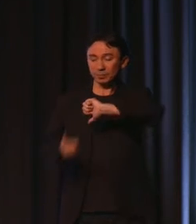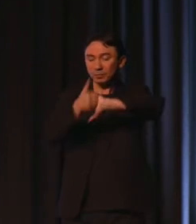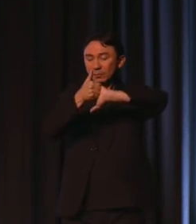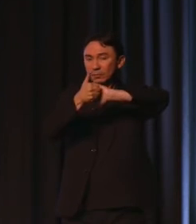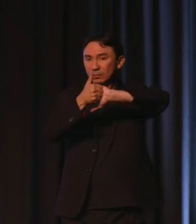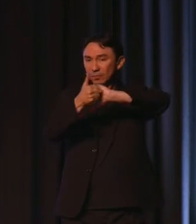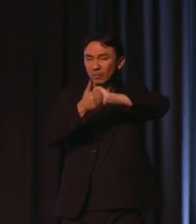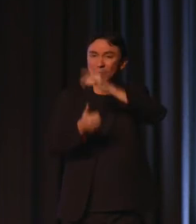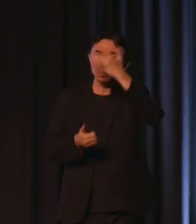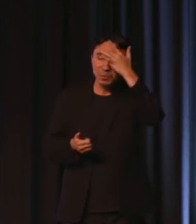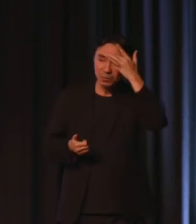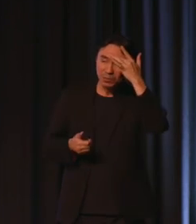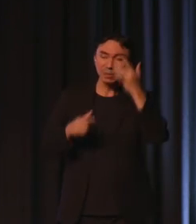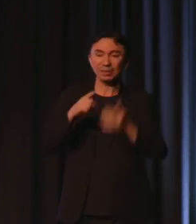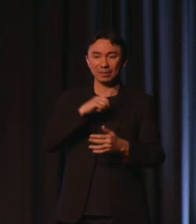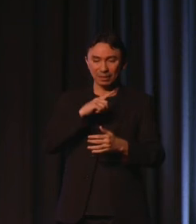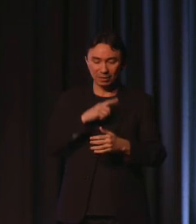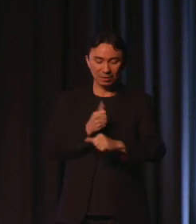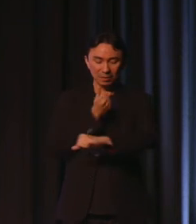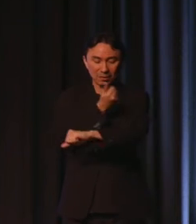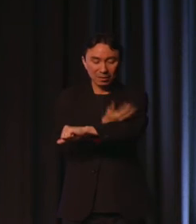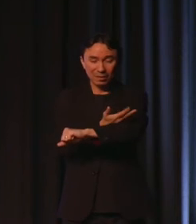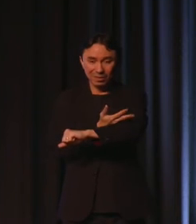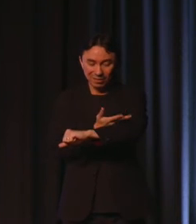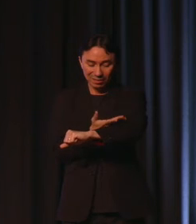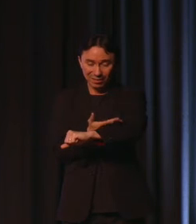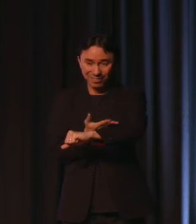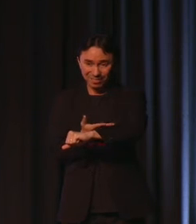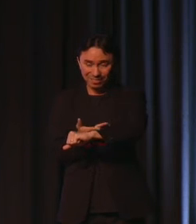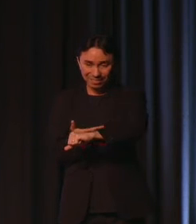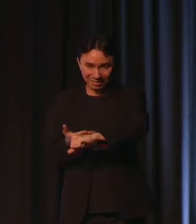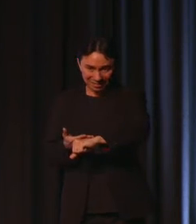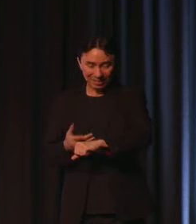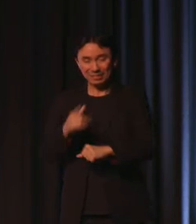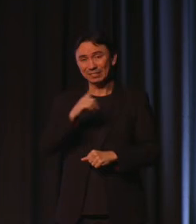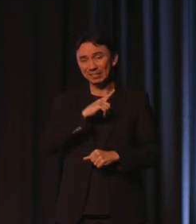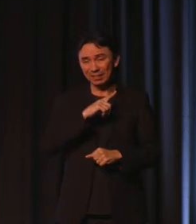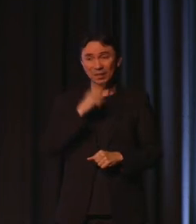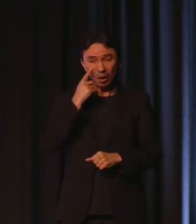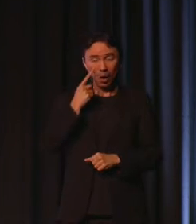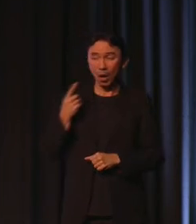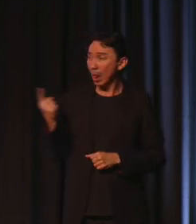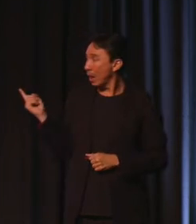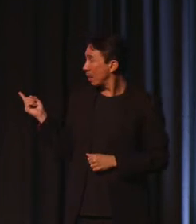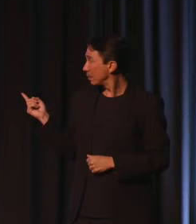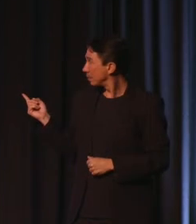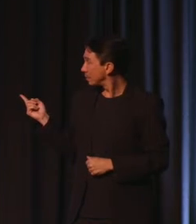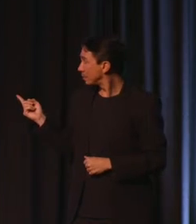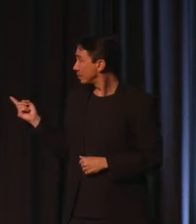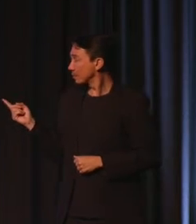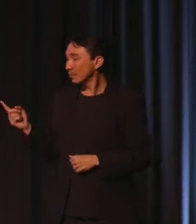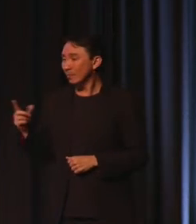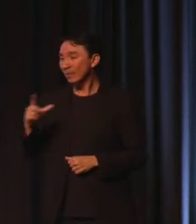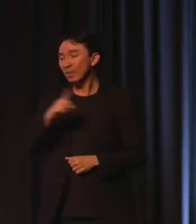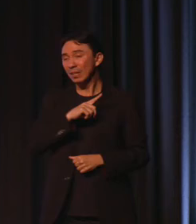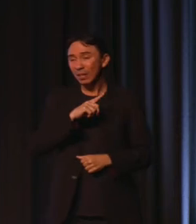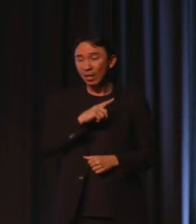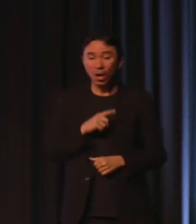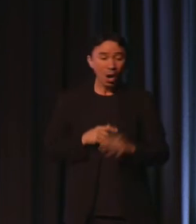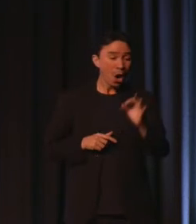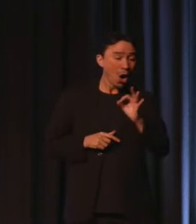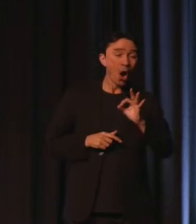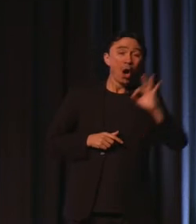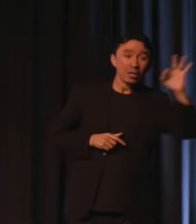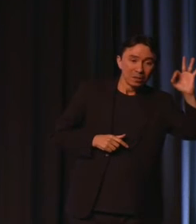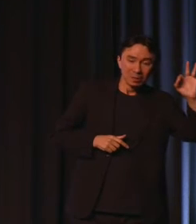com hemofilia, né? Aqui a gente olha um pouco, né, dentro da escala. Então, quando a gente olha entre ótima e